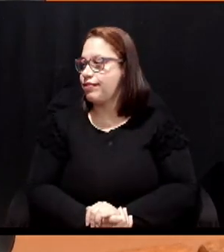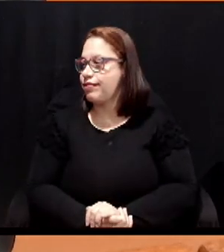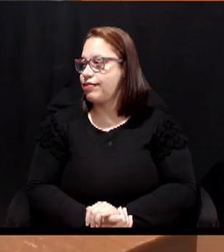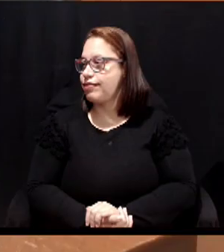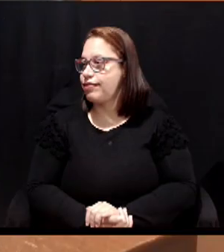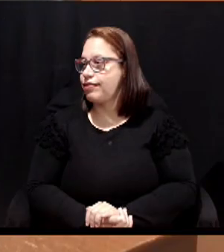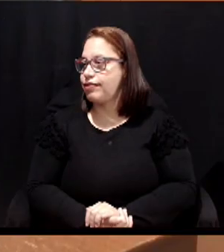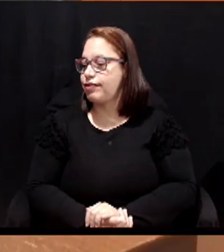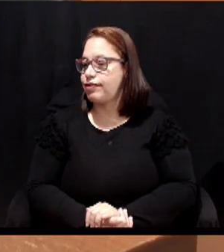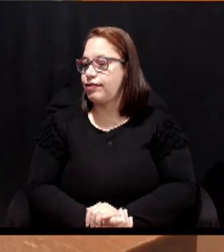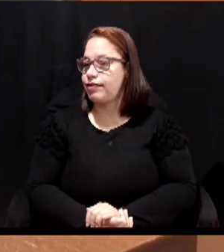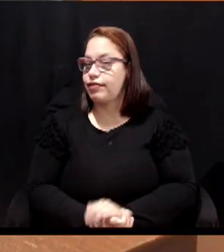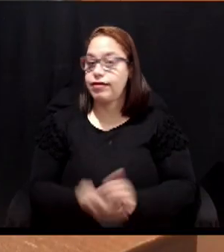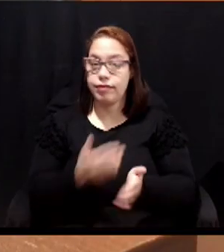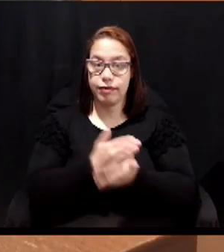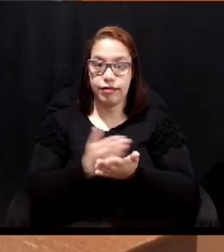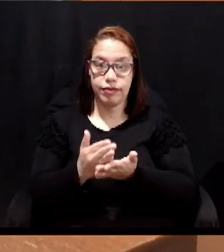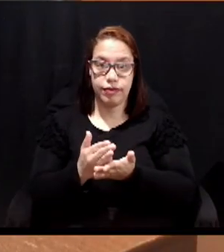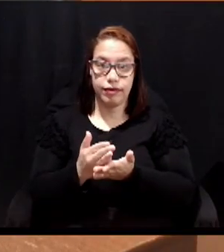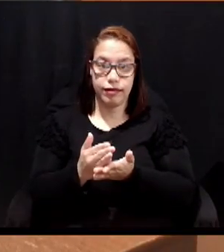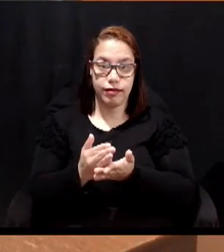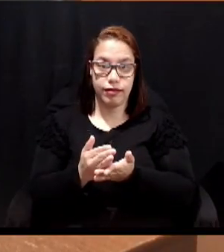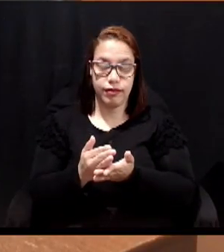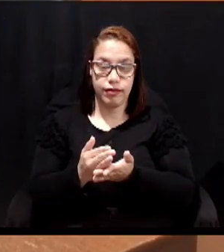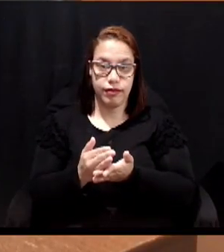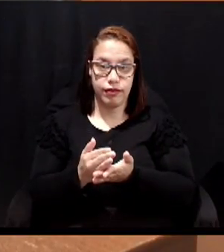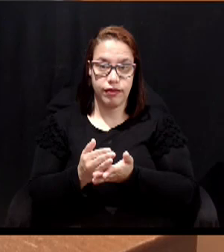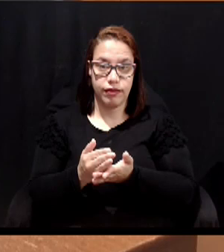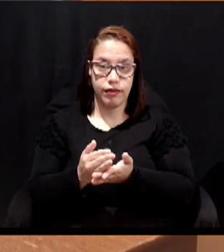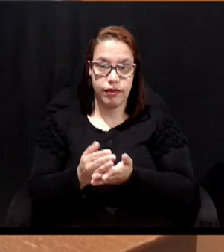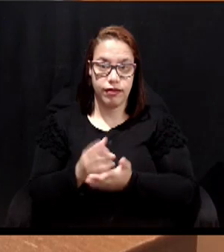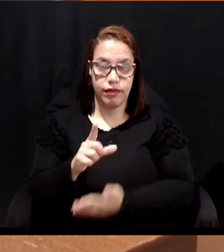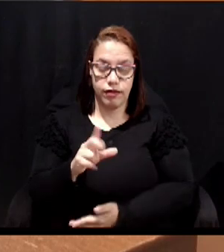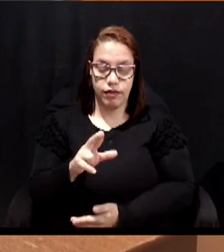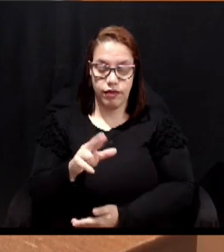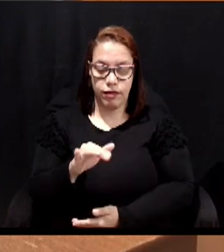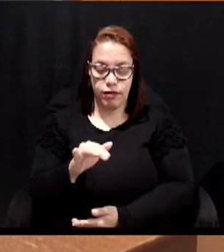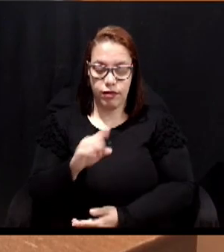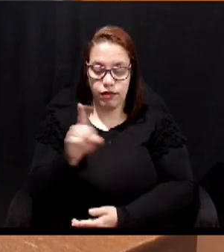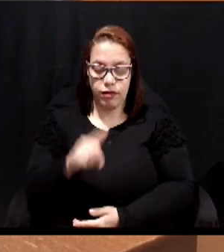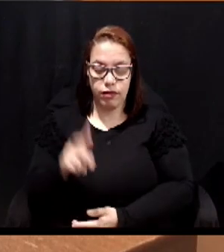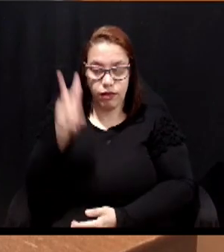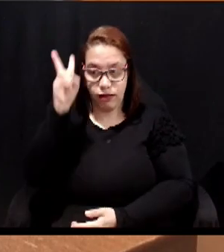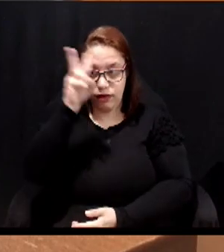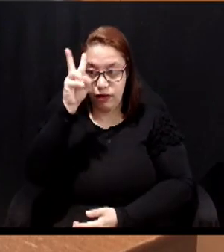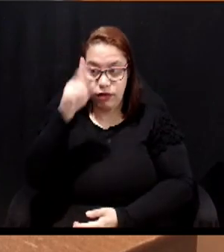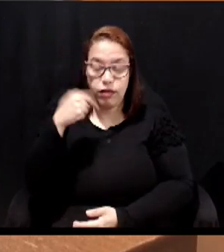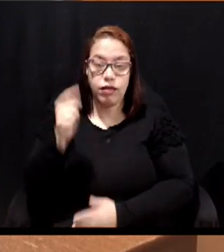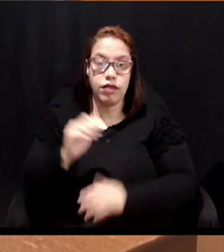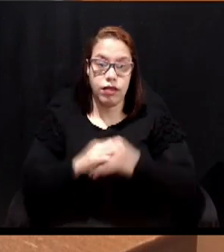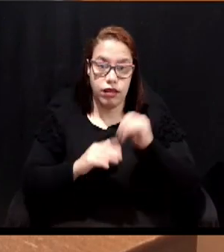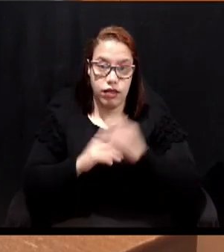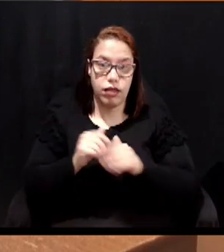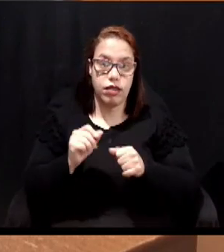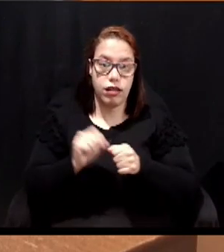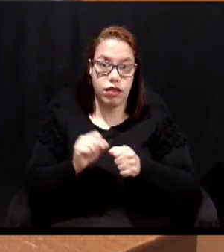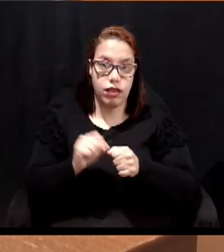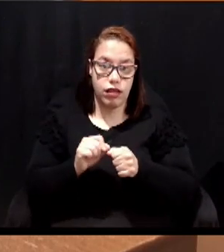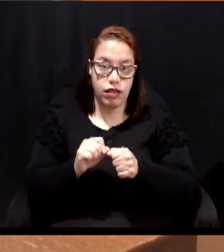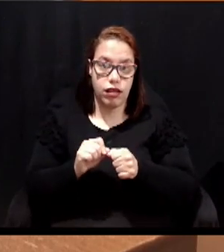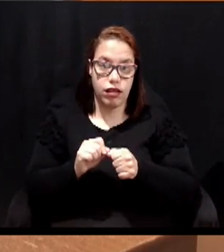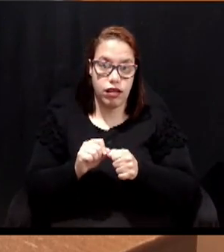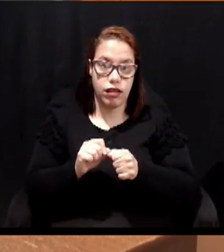Vou começar do final para o começo. Né? O Luiz lembrou da outra atividade que nós realizamos, que foi sobre